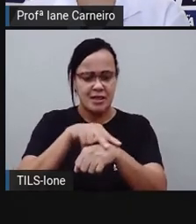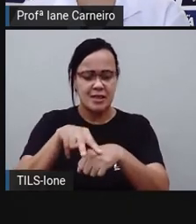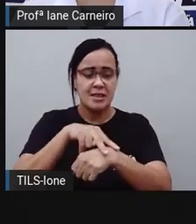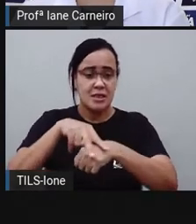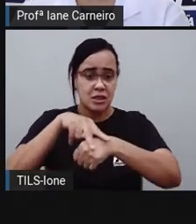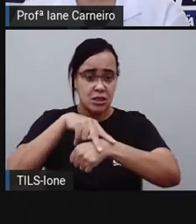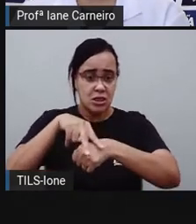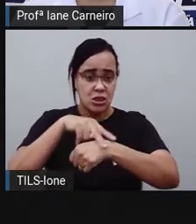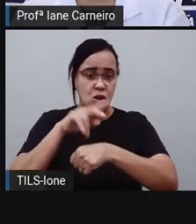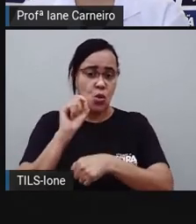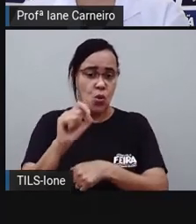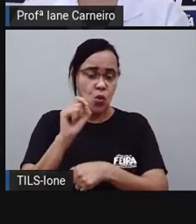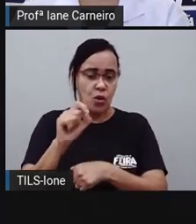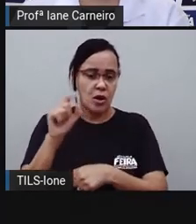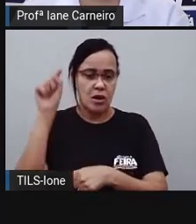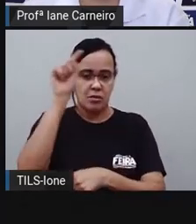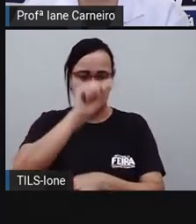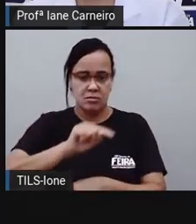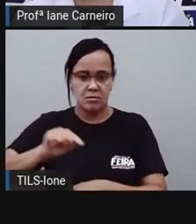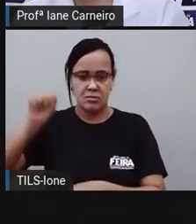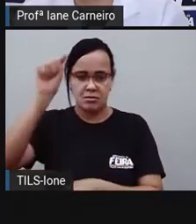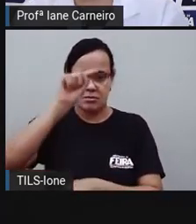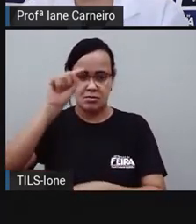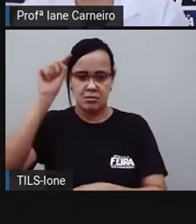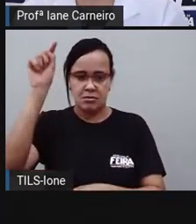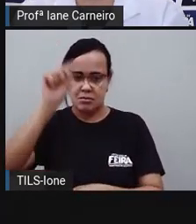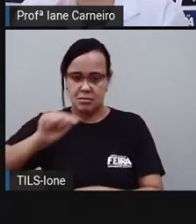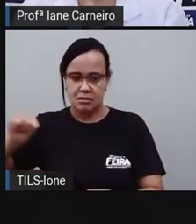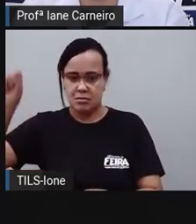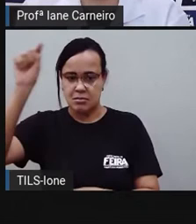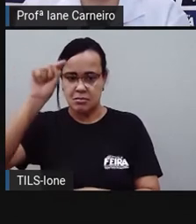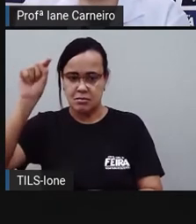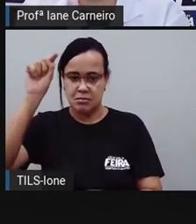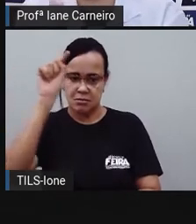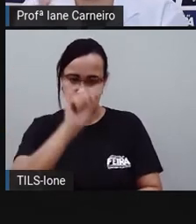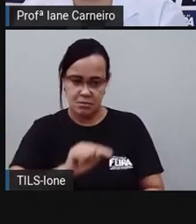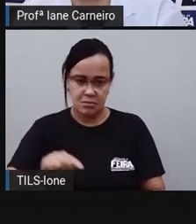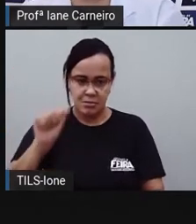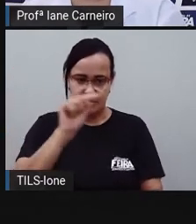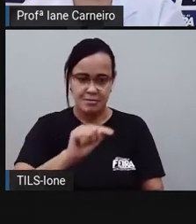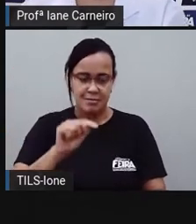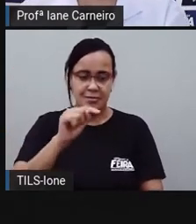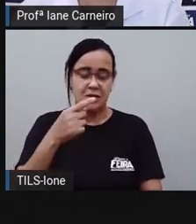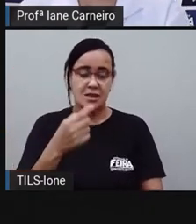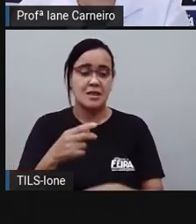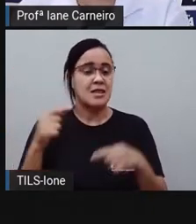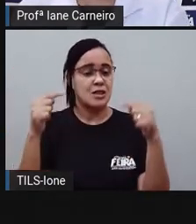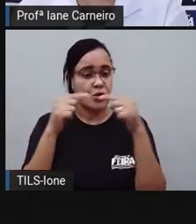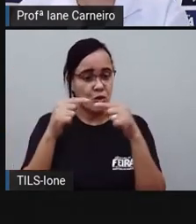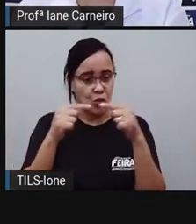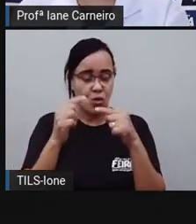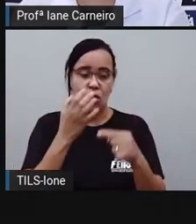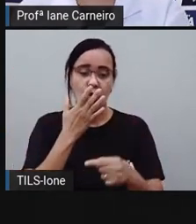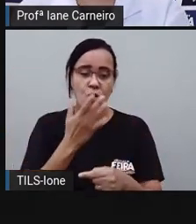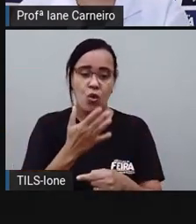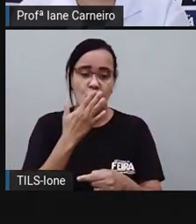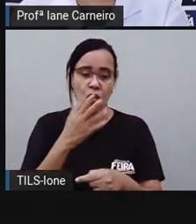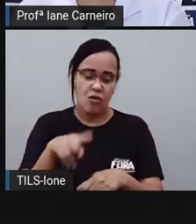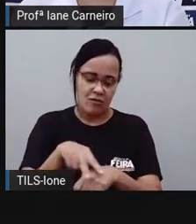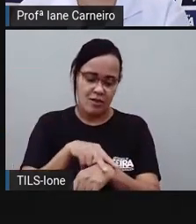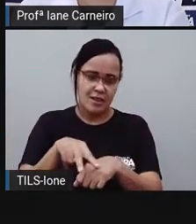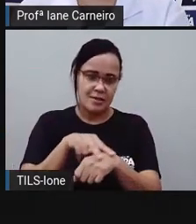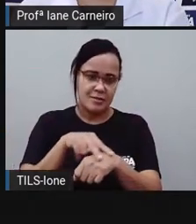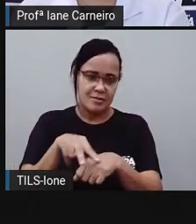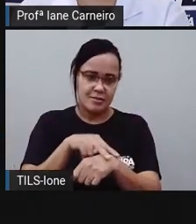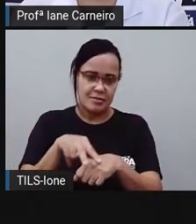Os círculos, né? Então, todos os círculos que tiverem, eu vou pintar de verde. De azul,